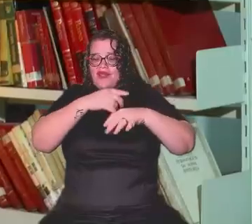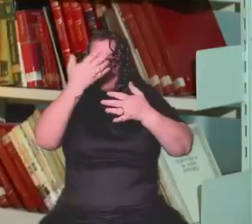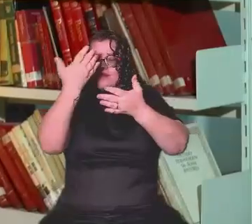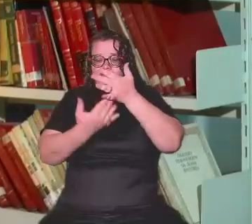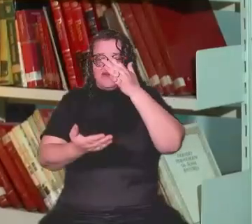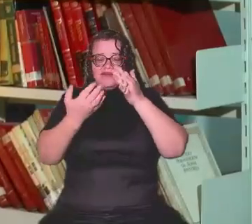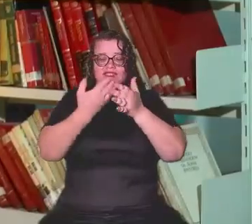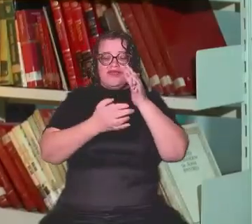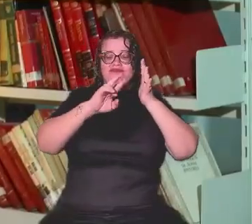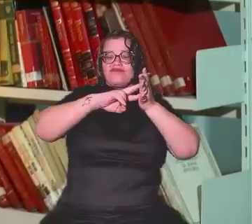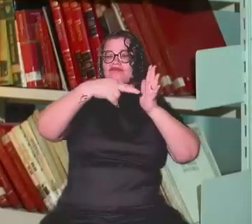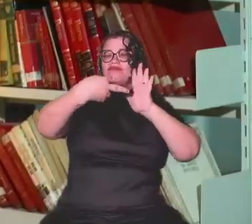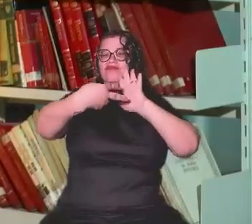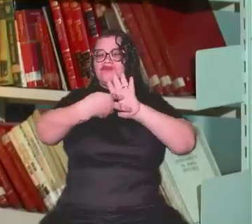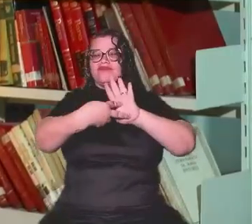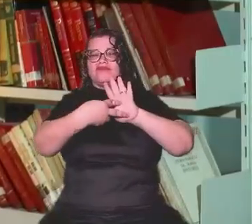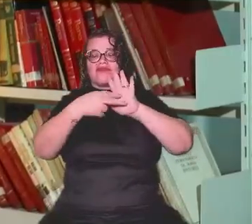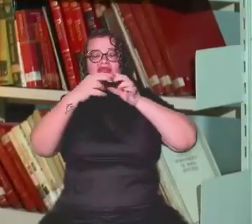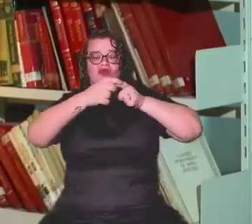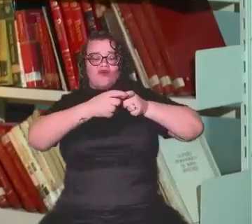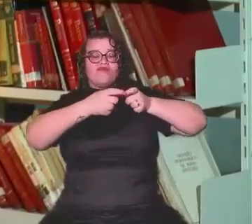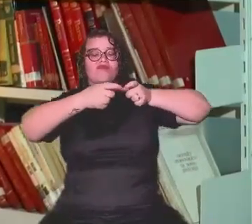sentido, apenas querem explodir.